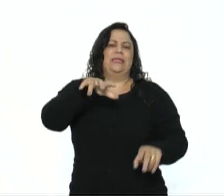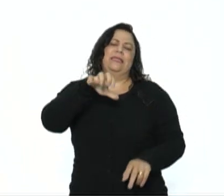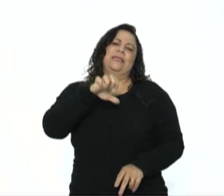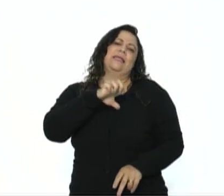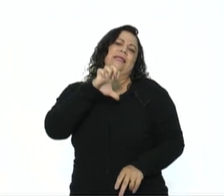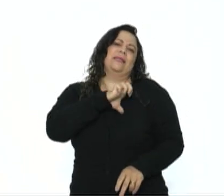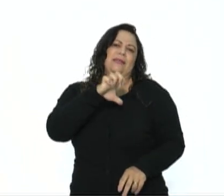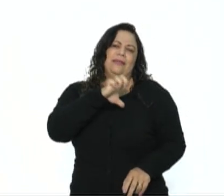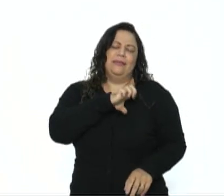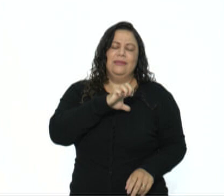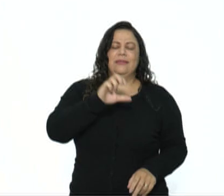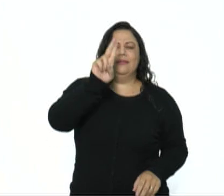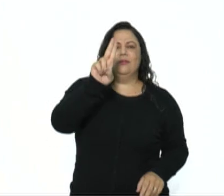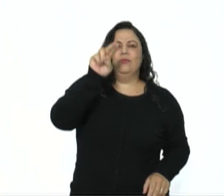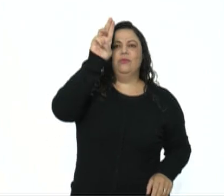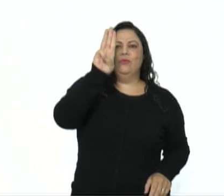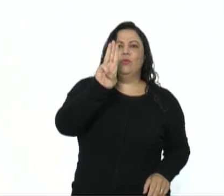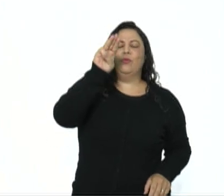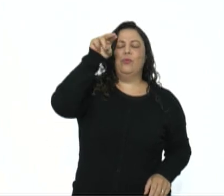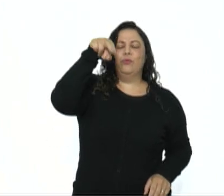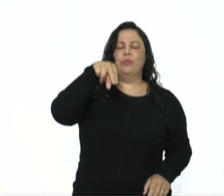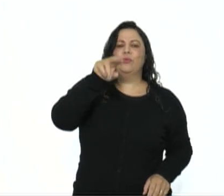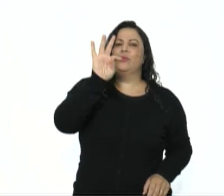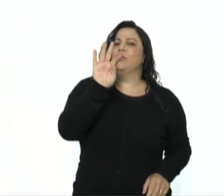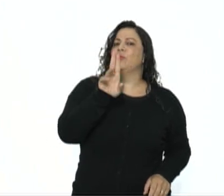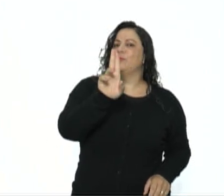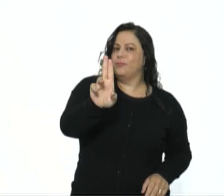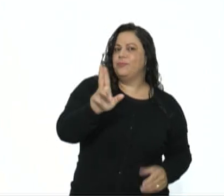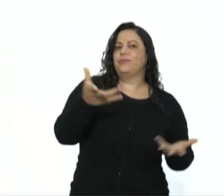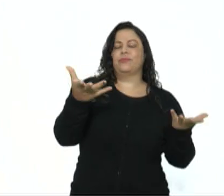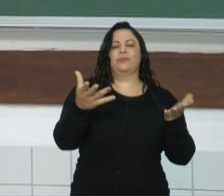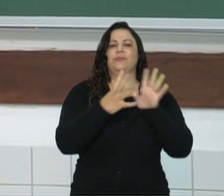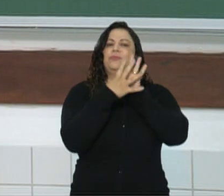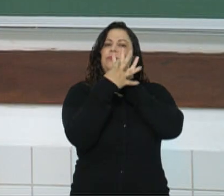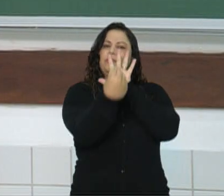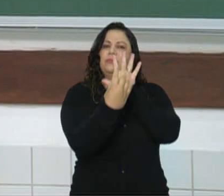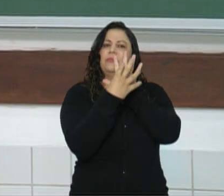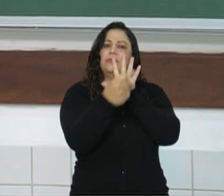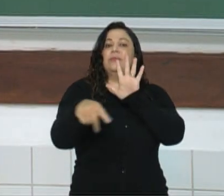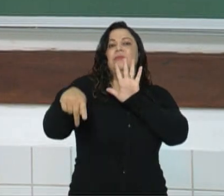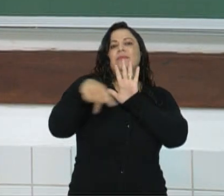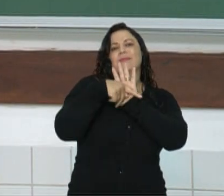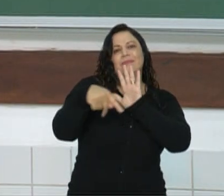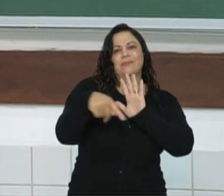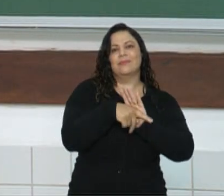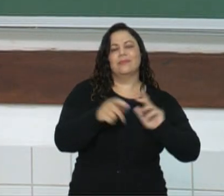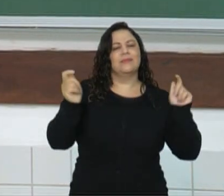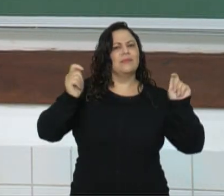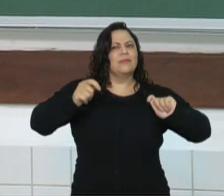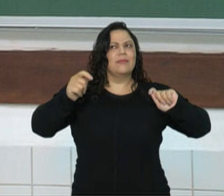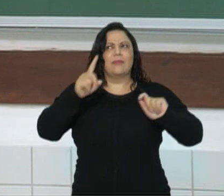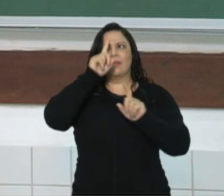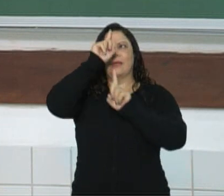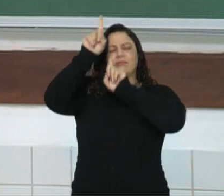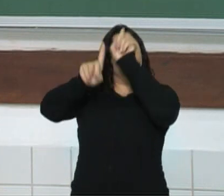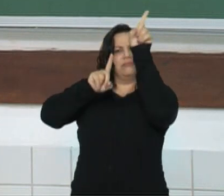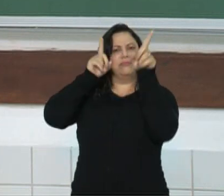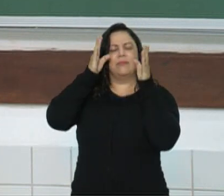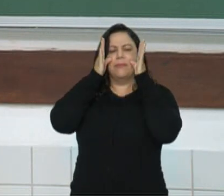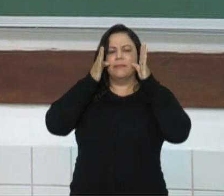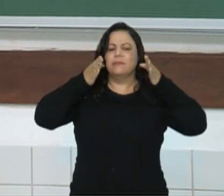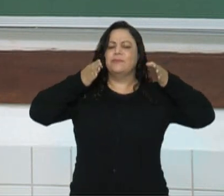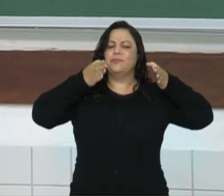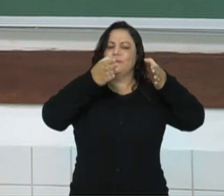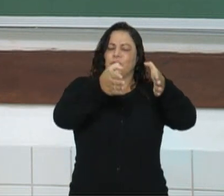éticas. Demonstrar o modelo ético Ubuntu. A ideia central hoje, então, é abordarmos